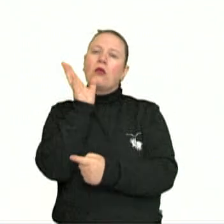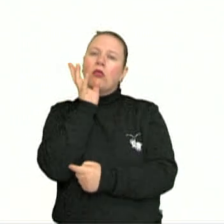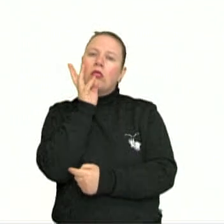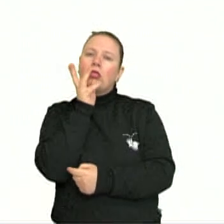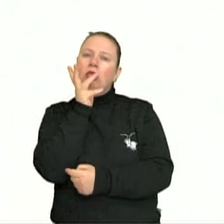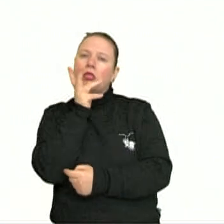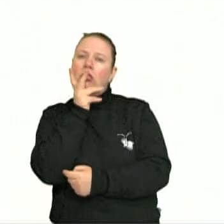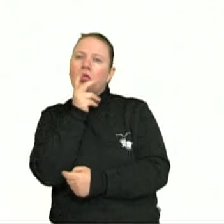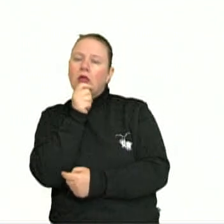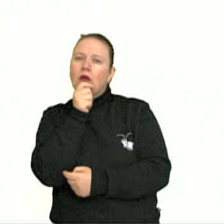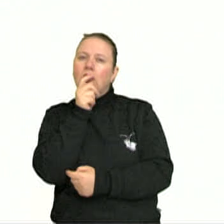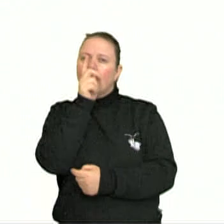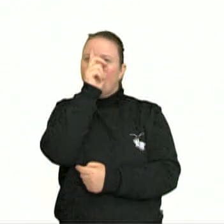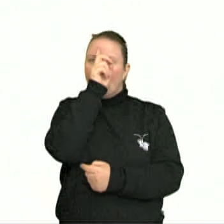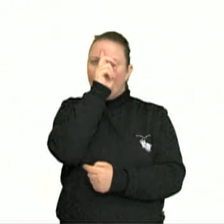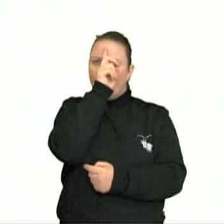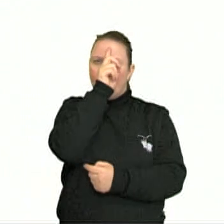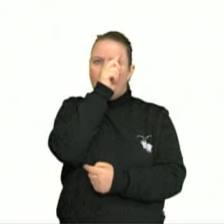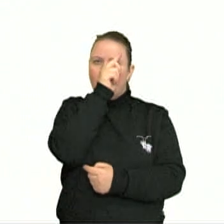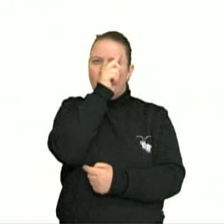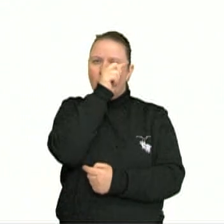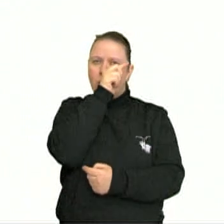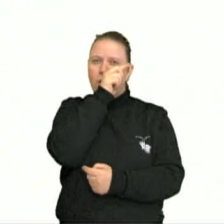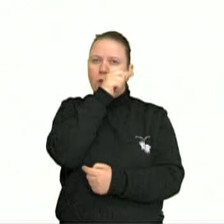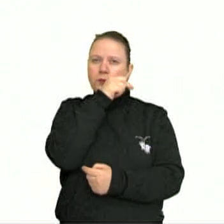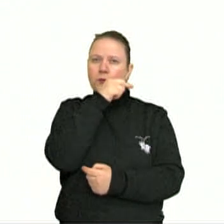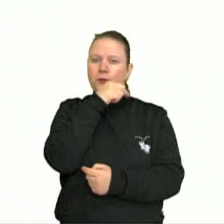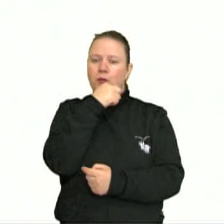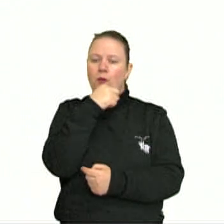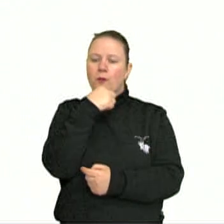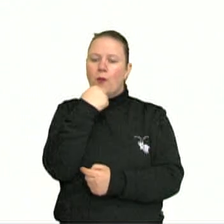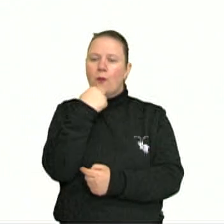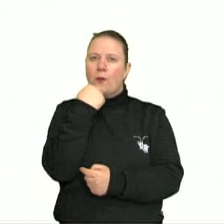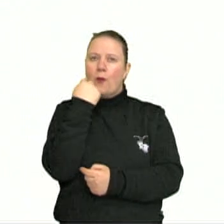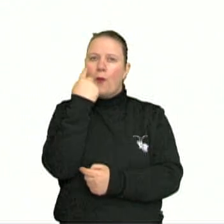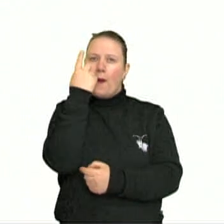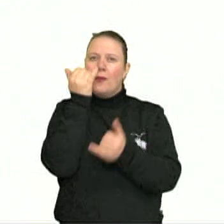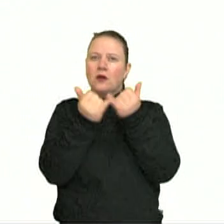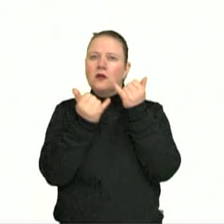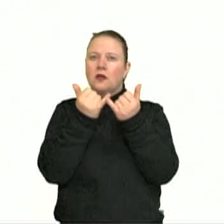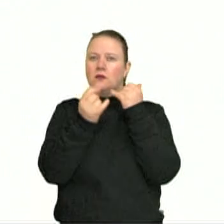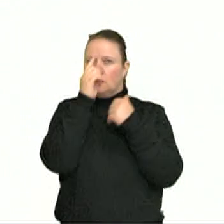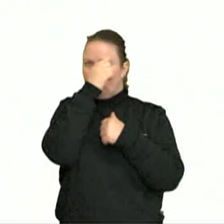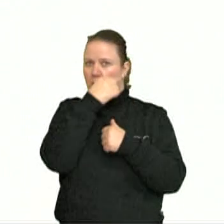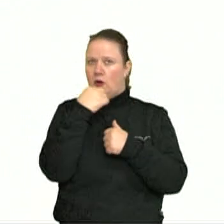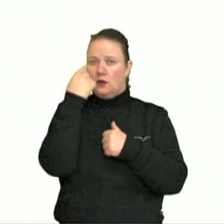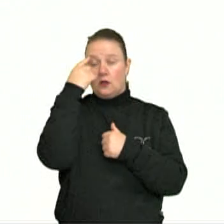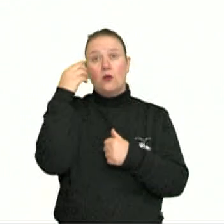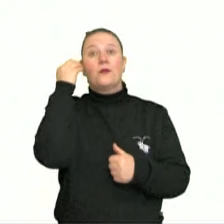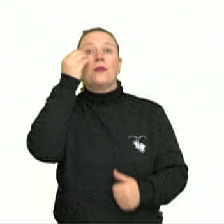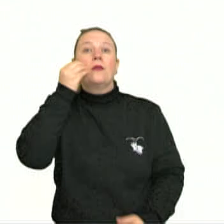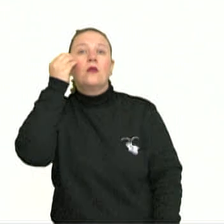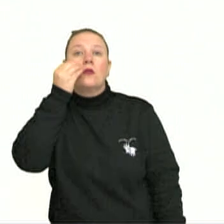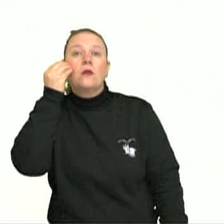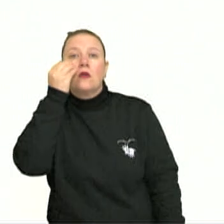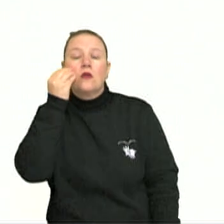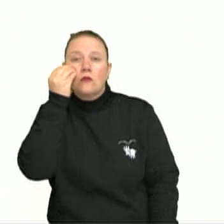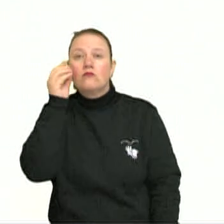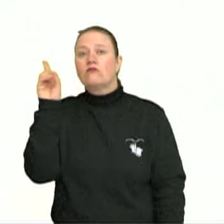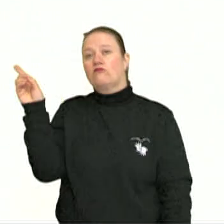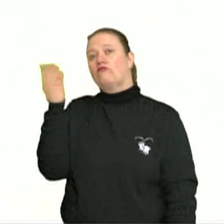sentido horário. Certo? Então perceba que esse experimento feito por